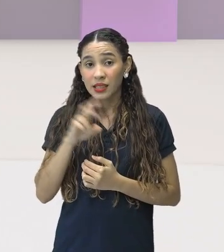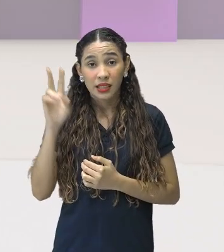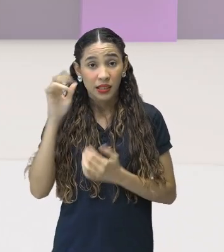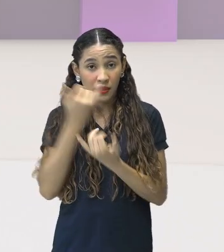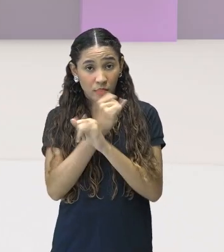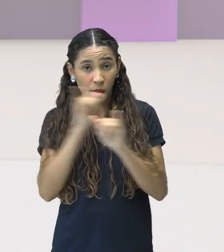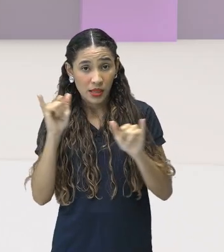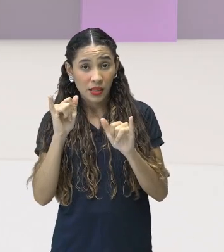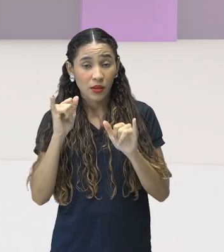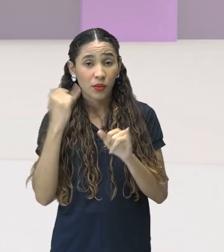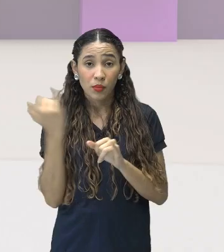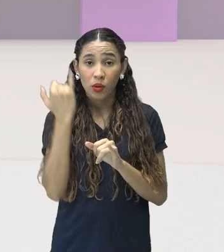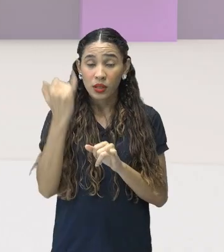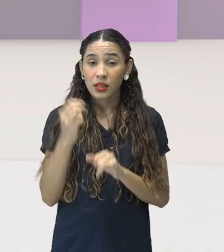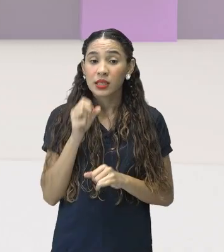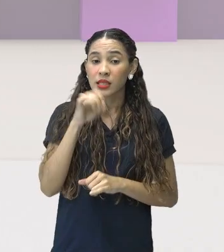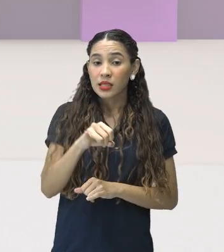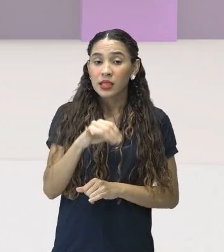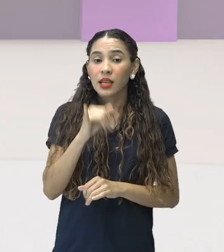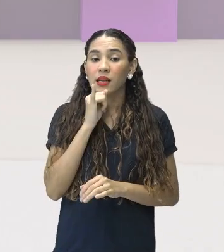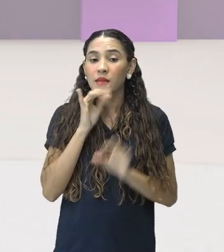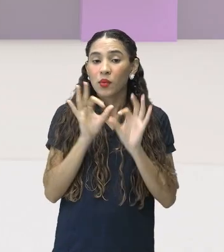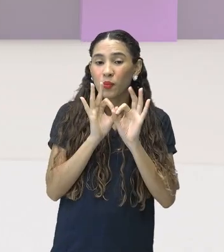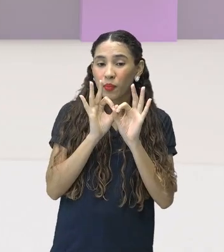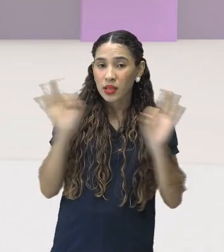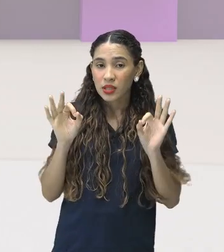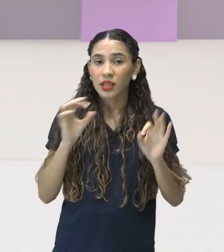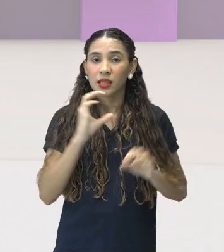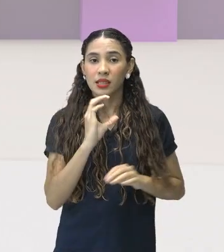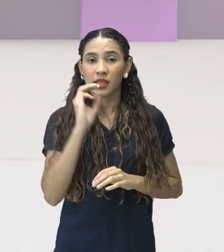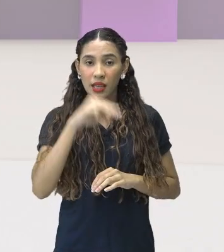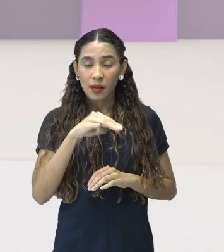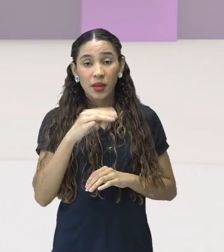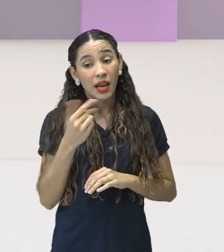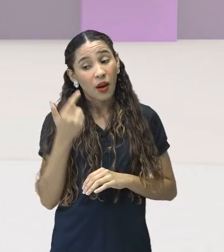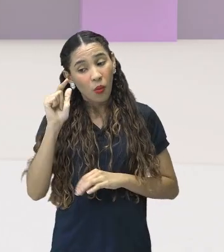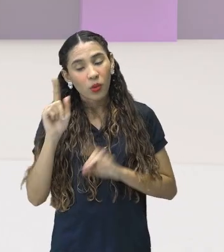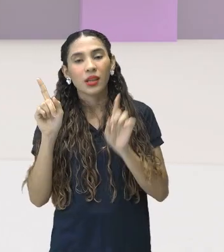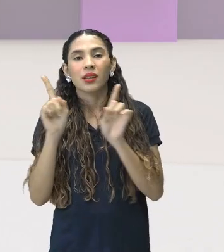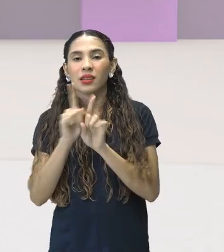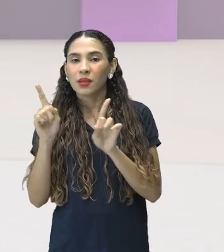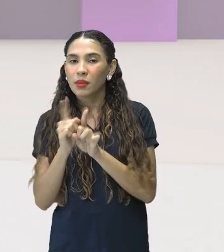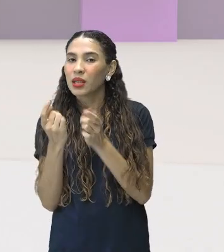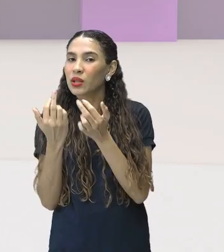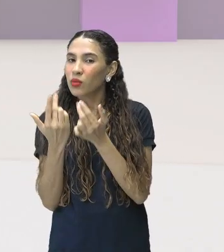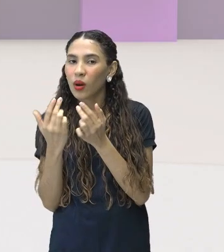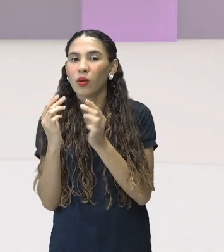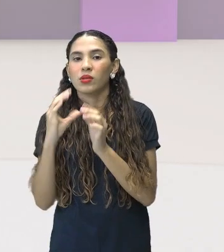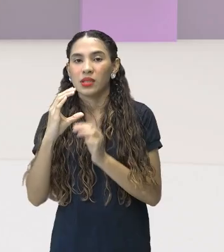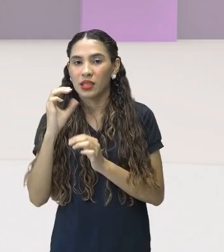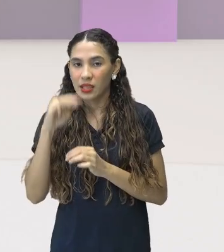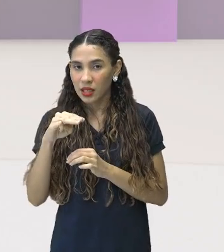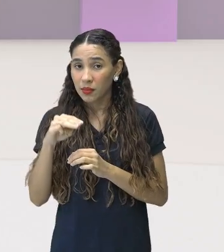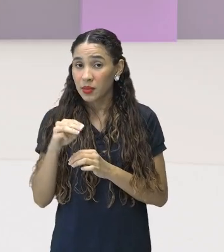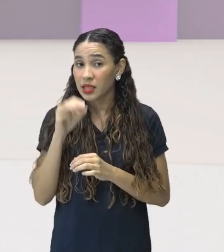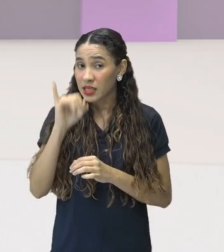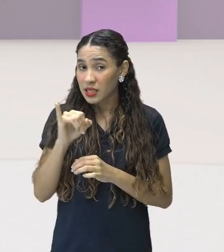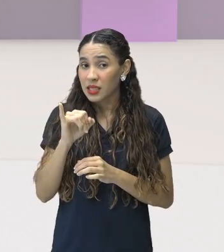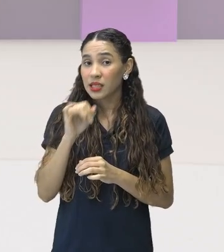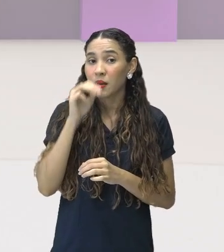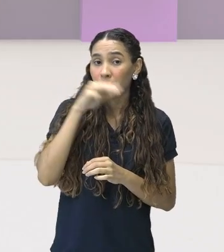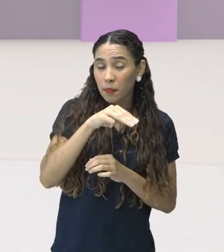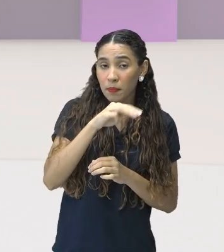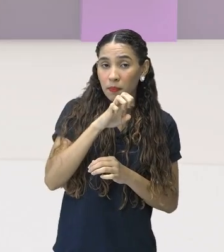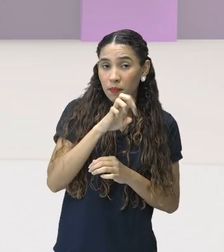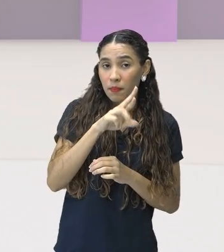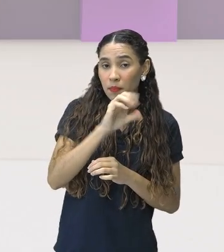lembretezinho. Se uma medida está em centímetro, a outra também tem que estar em centímetro. Se uma está em metros,